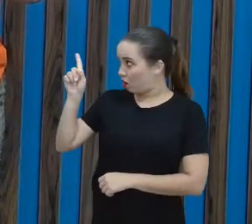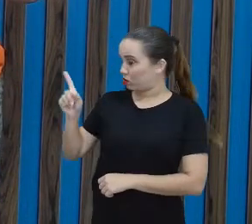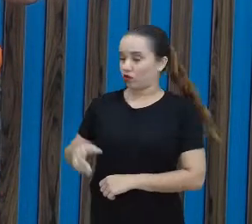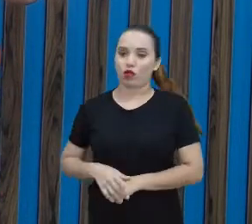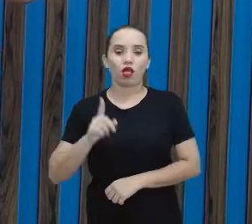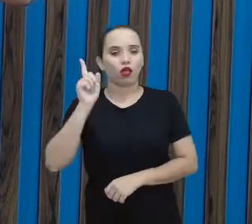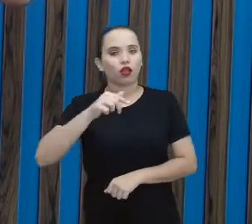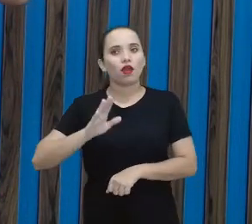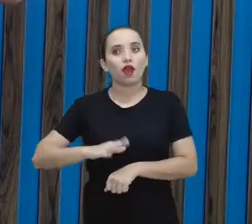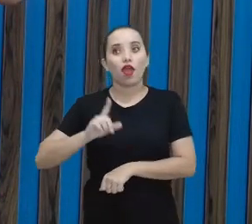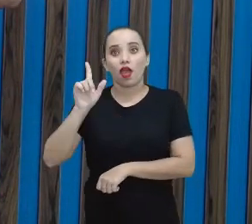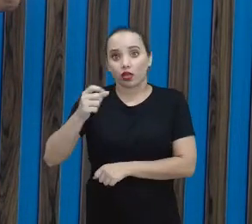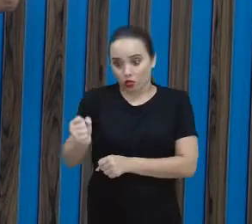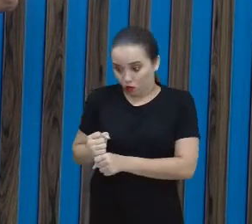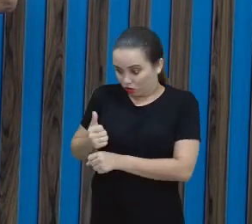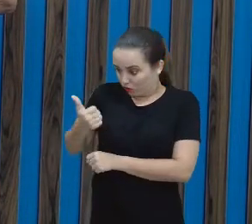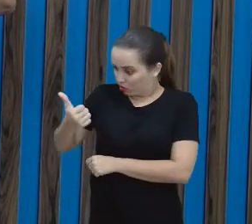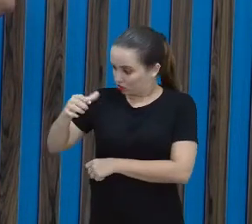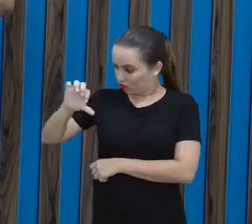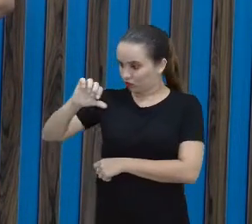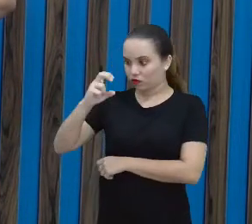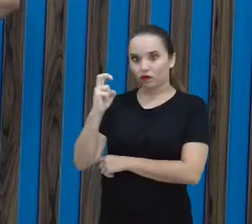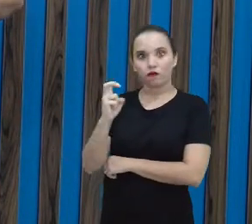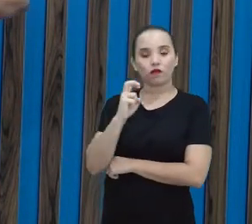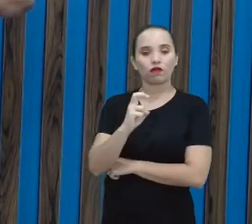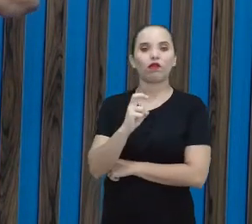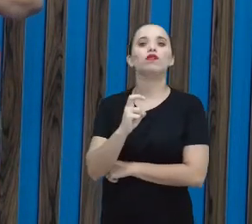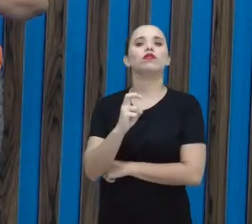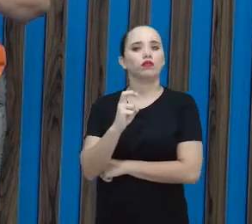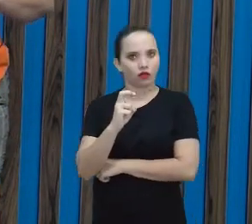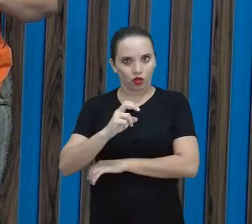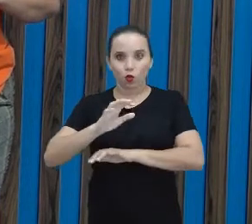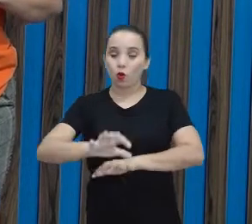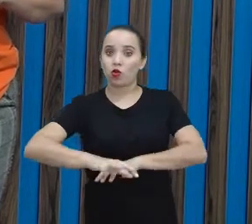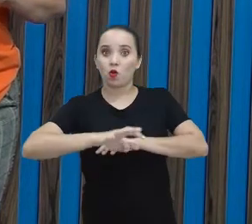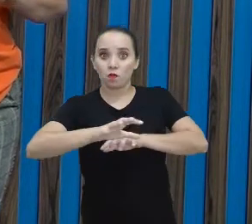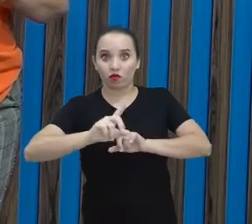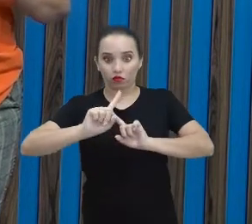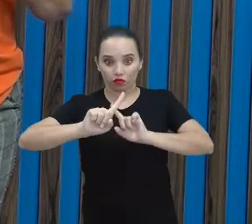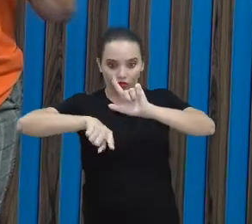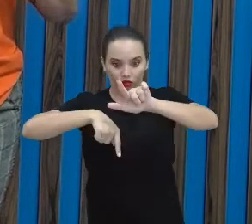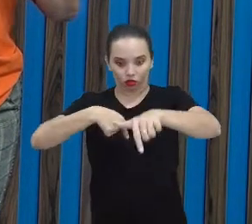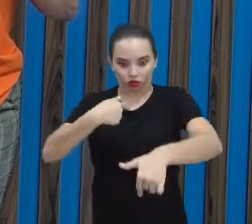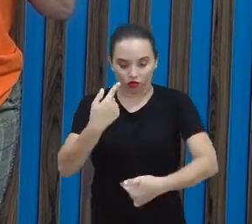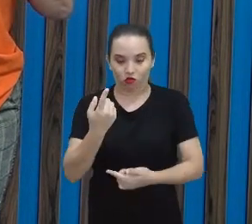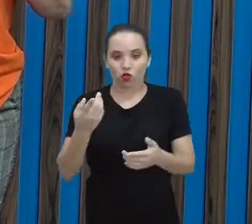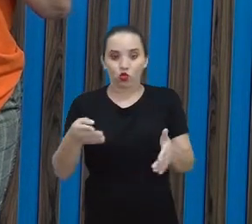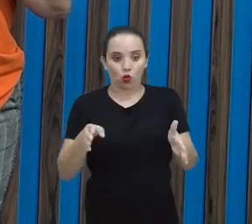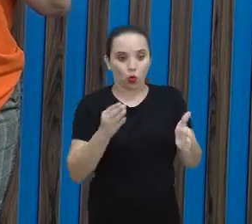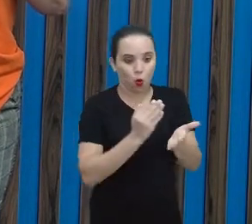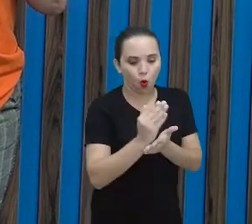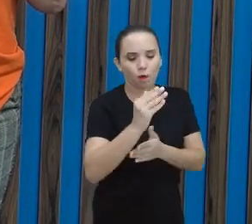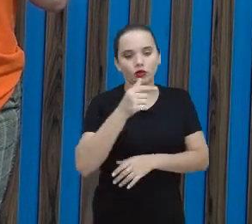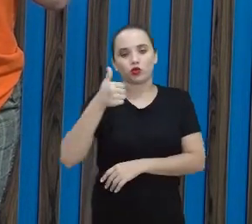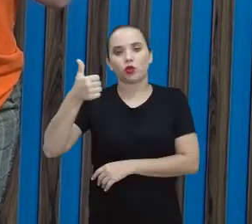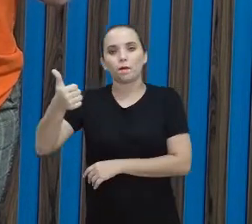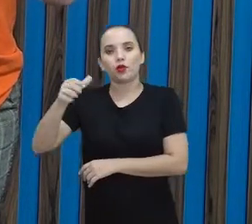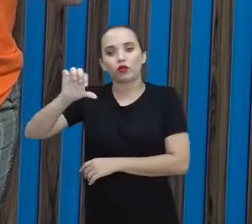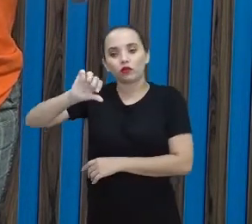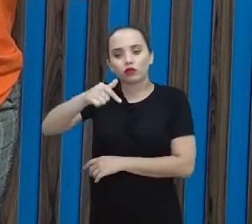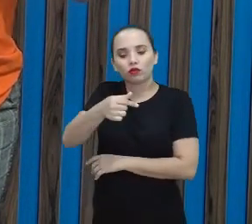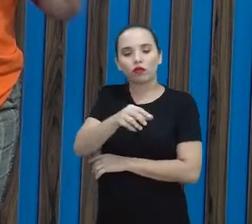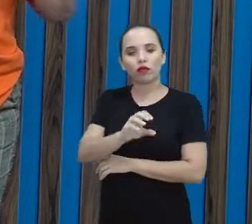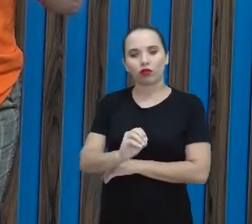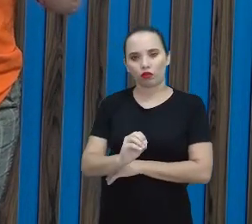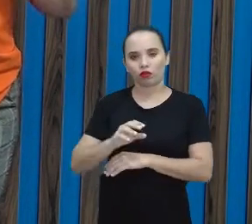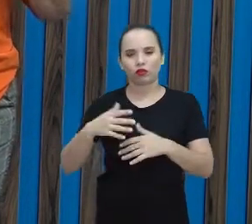de 1955. O movimento armorial só veio surgir em 1970, então ele já vinha gestando